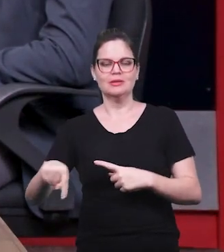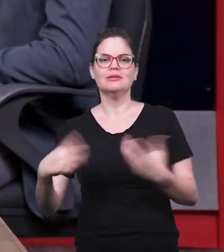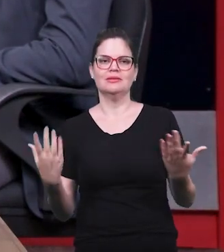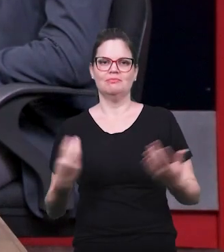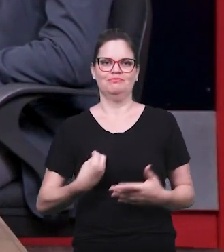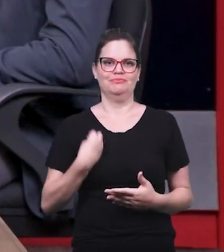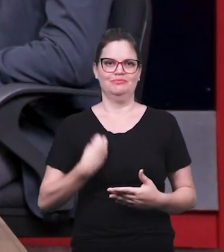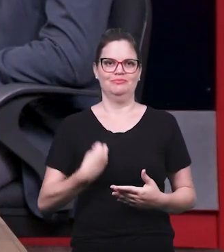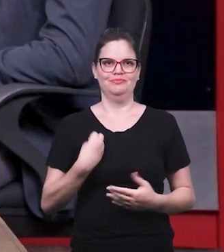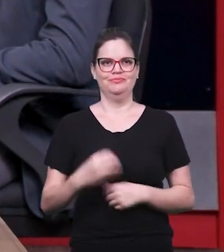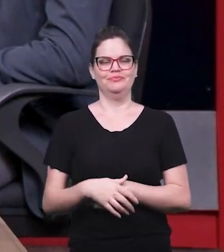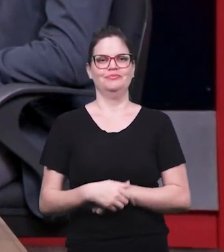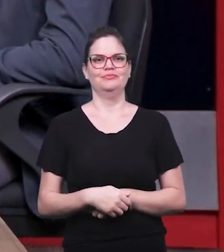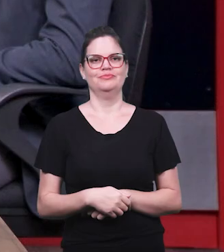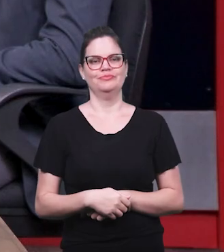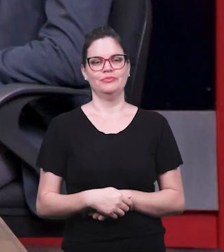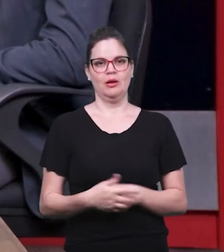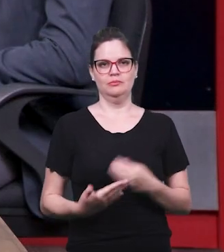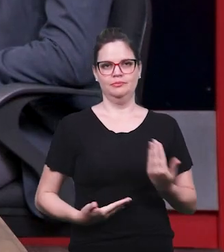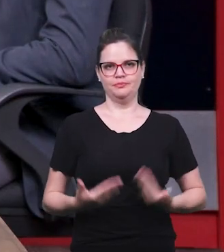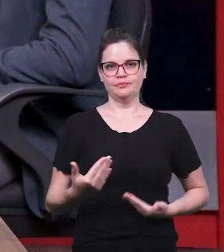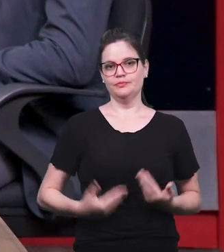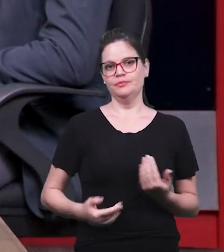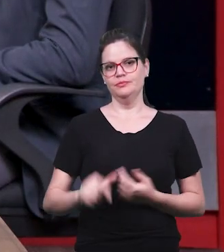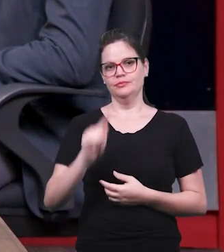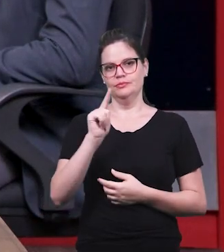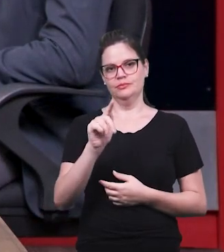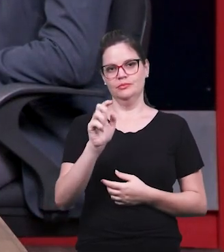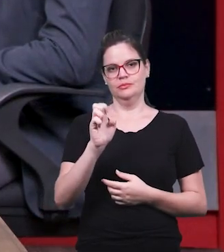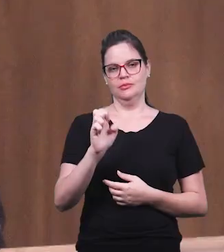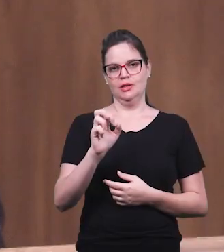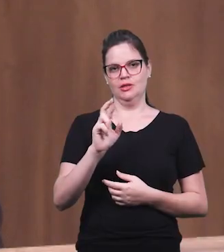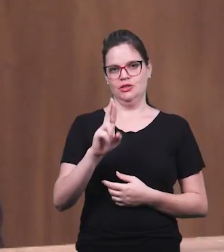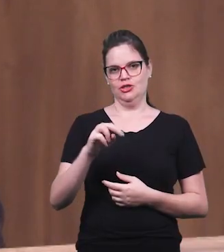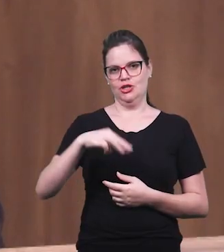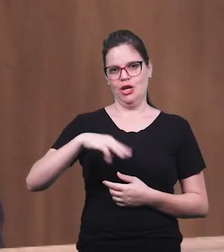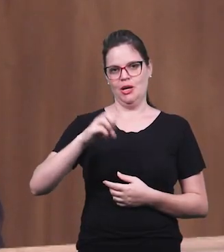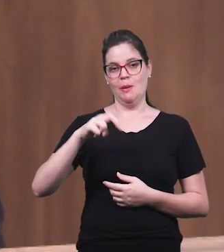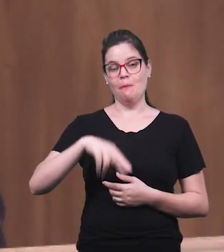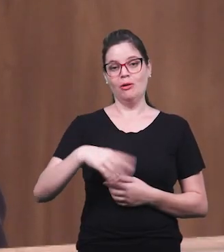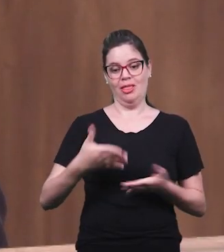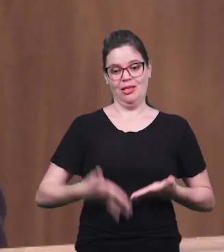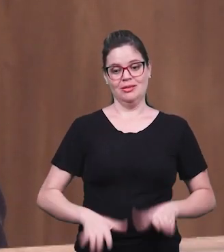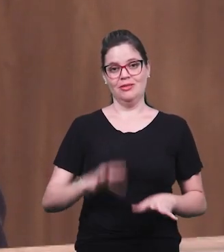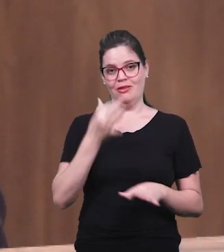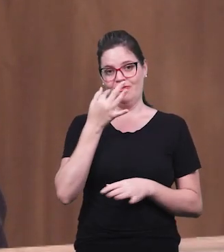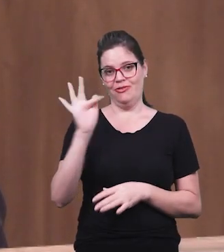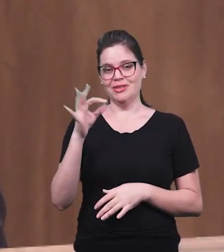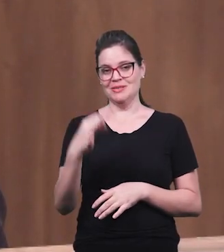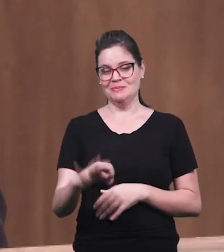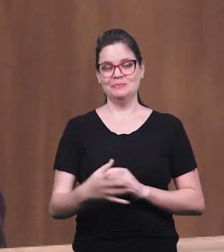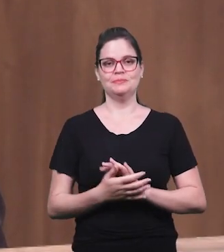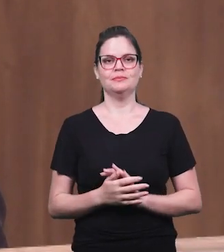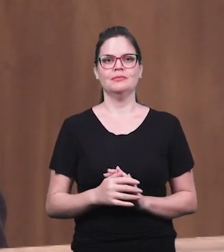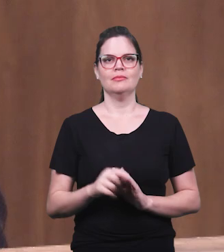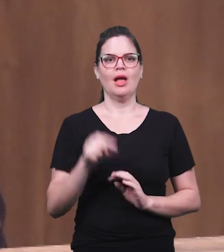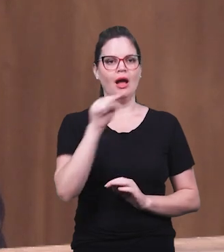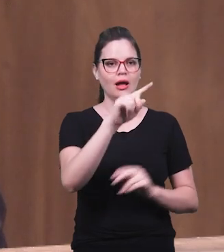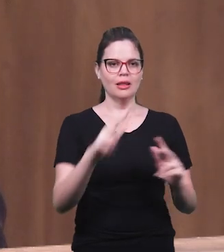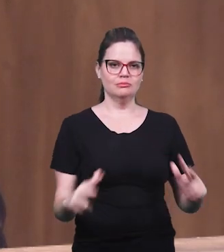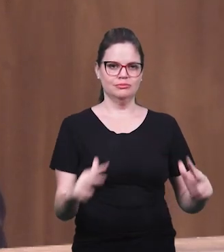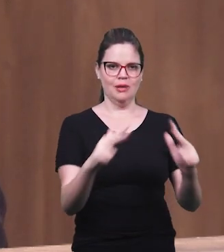O irmão Jeroma, que é o nosso irmão francês lá de Paris. Né? E depois um grupo se formou